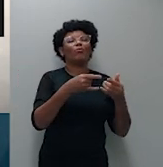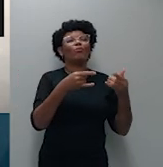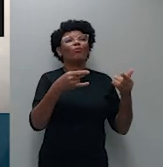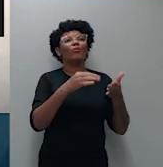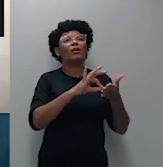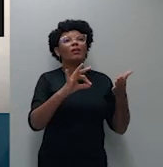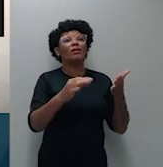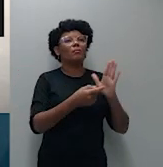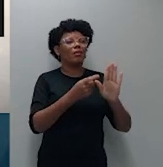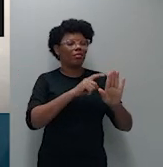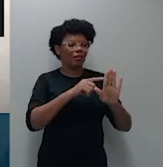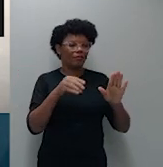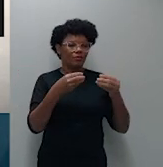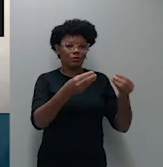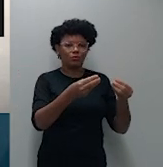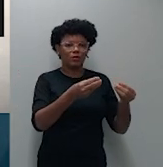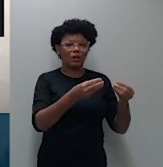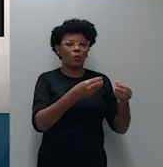mesmo